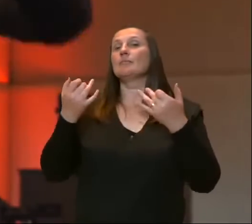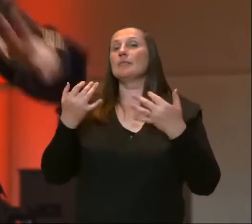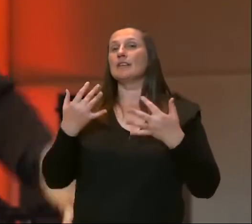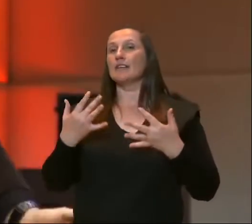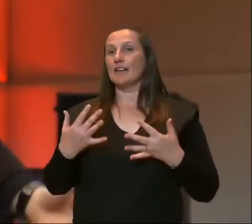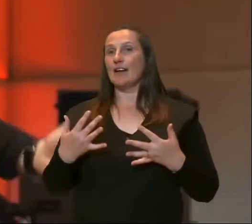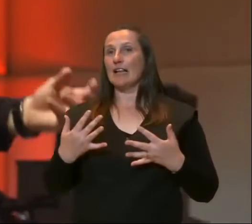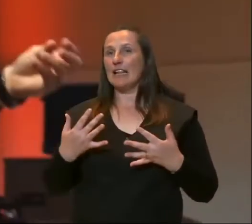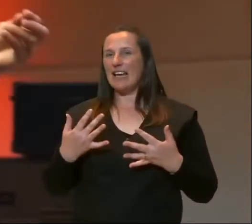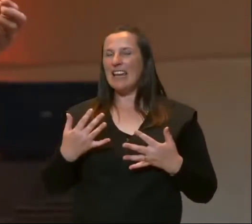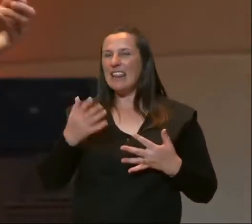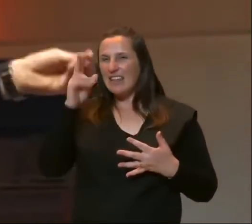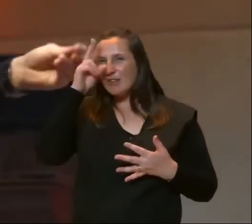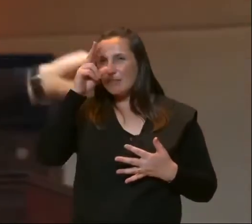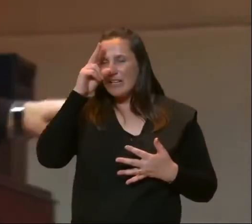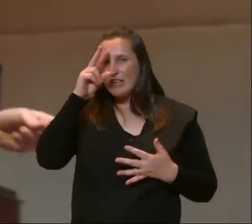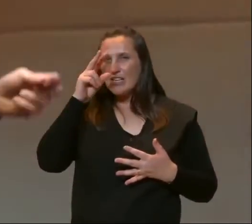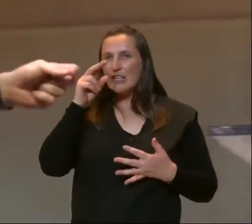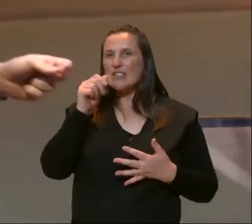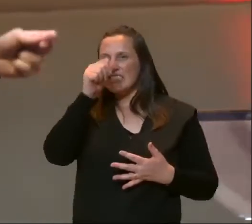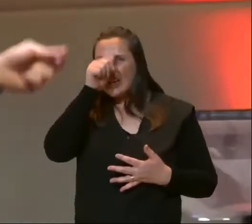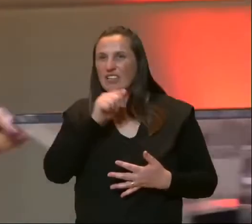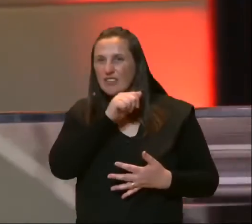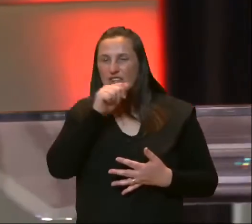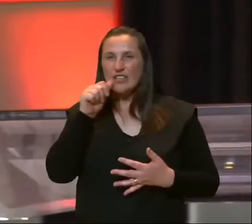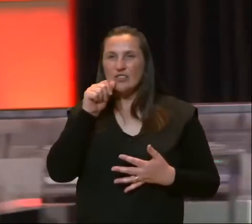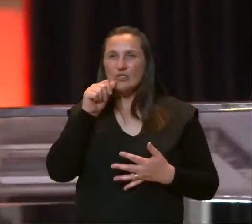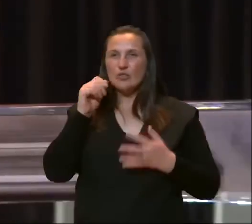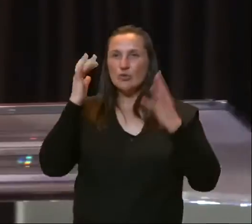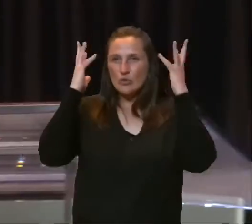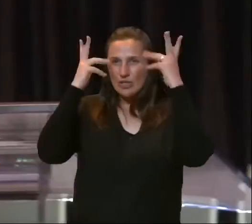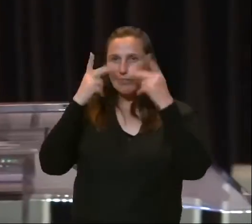meio dos animais. Precisamos construir.